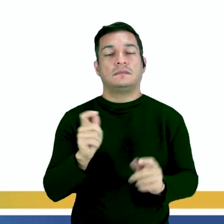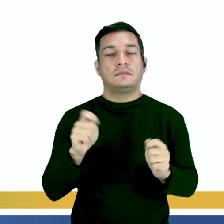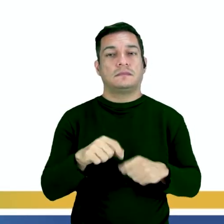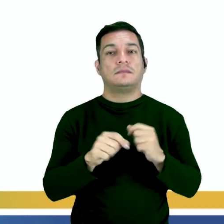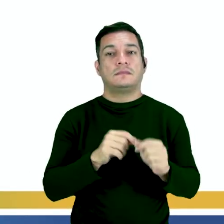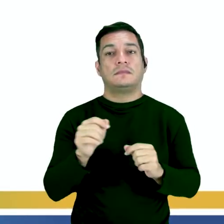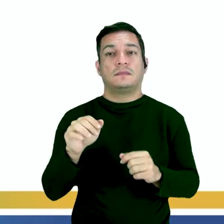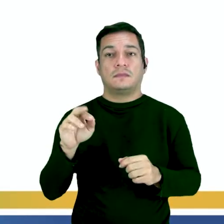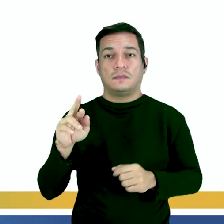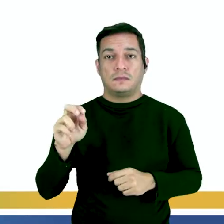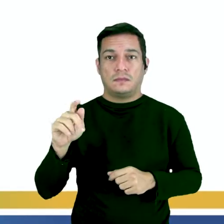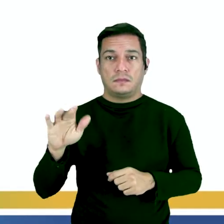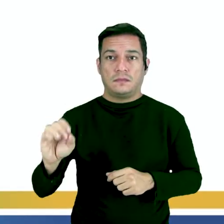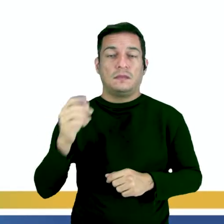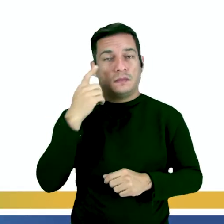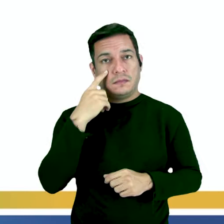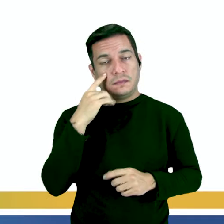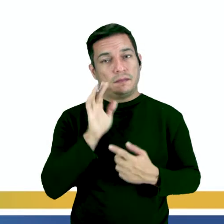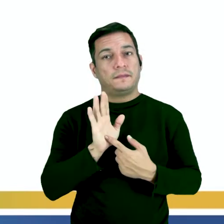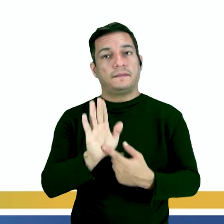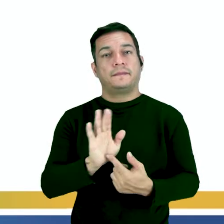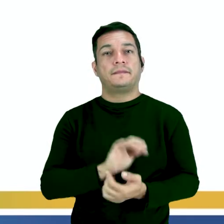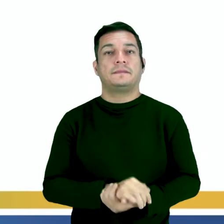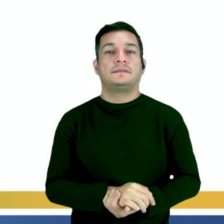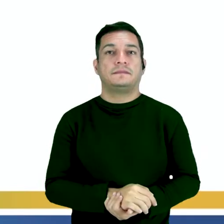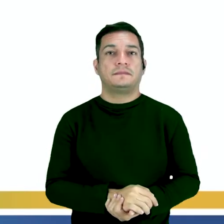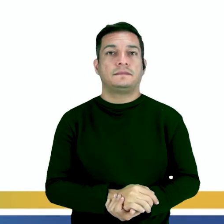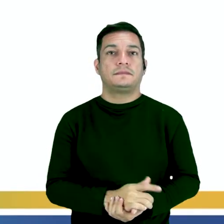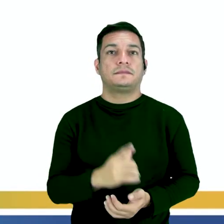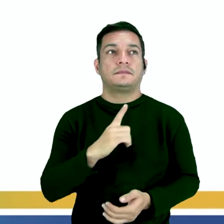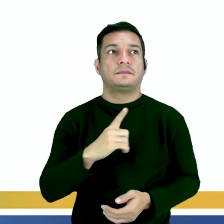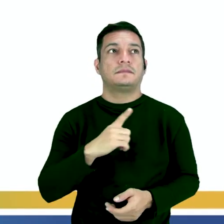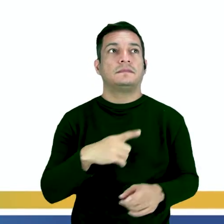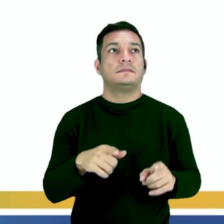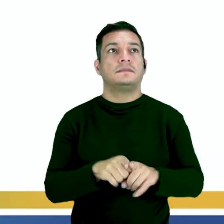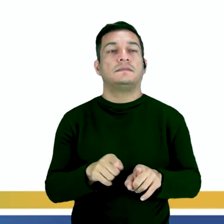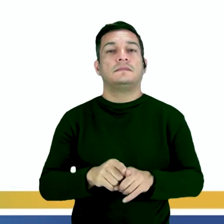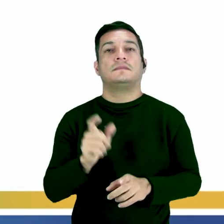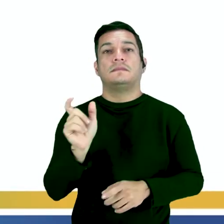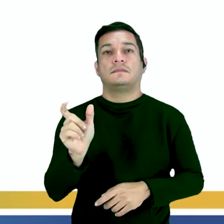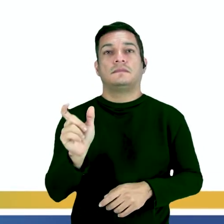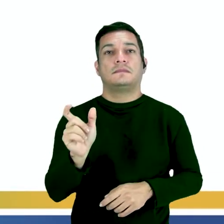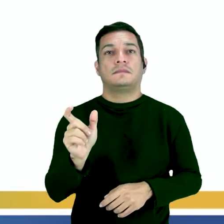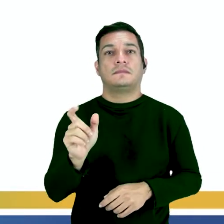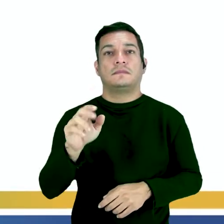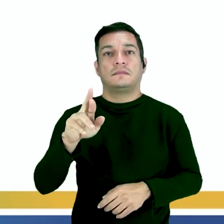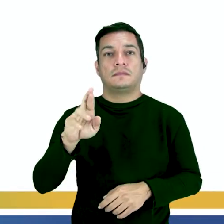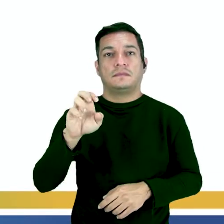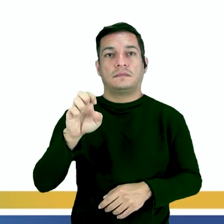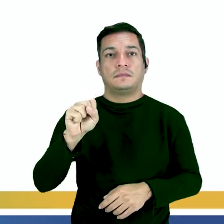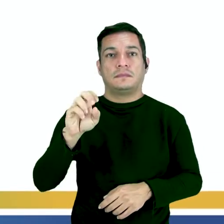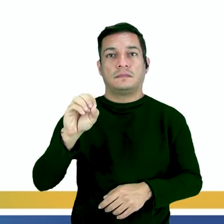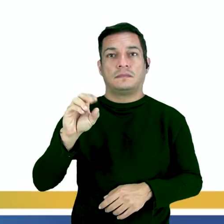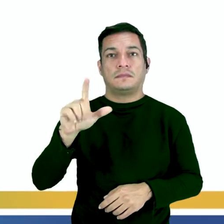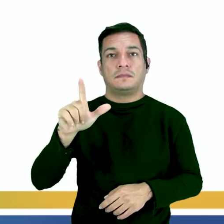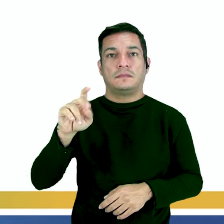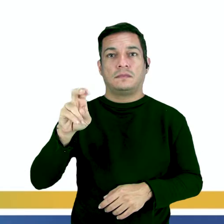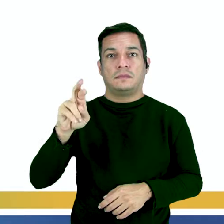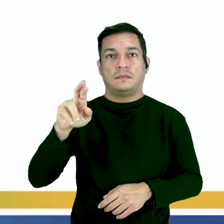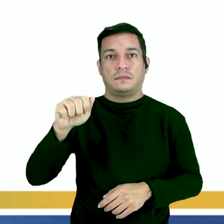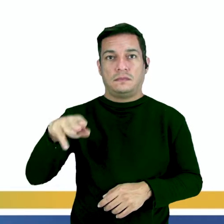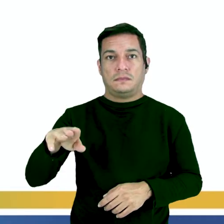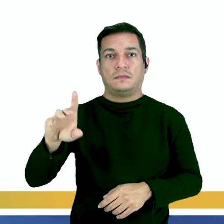uma oração. Vou mostrar aqui para vocês. Nós temos ali as palavras resolveram